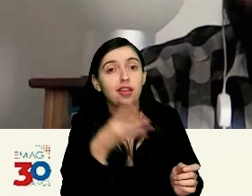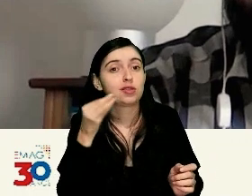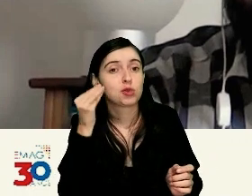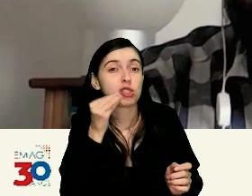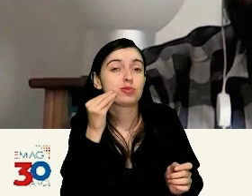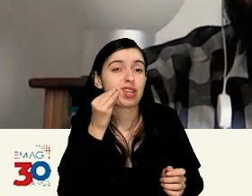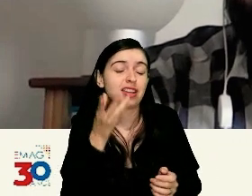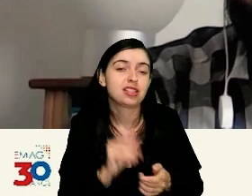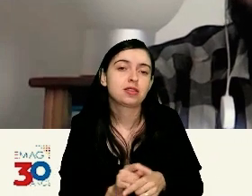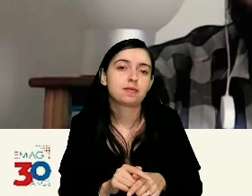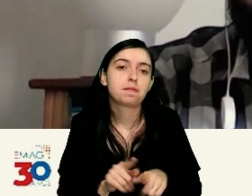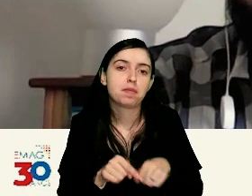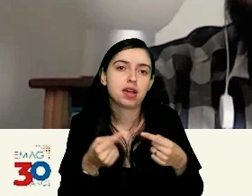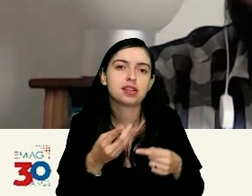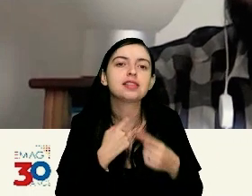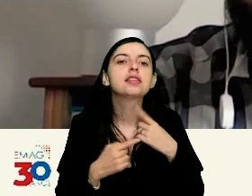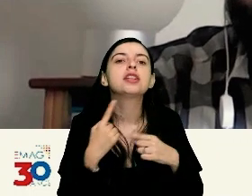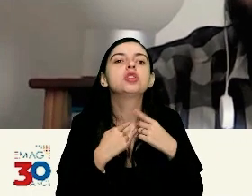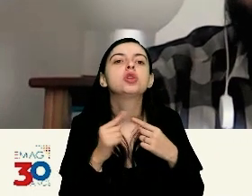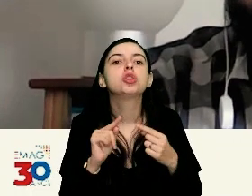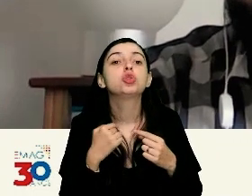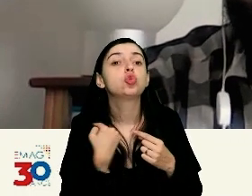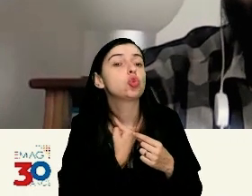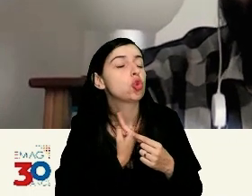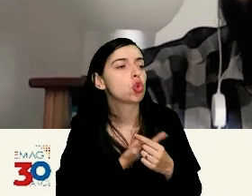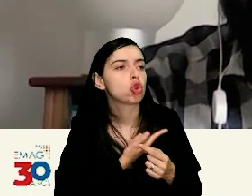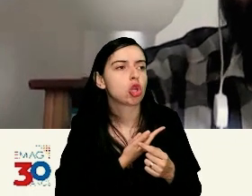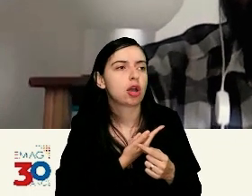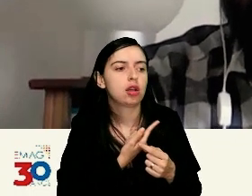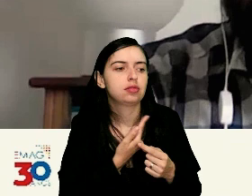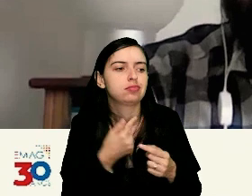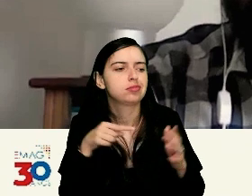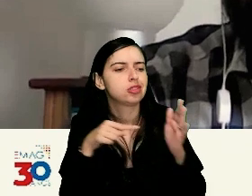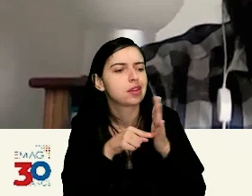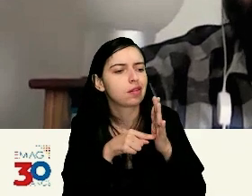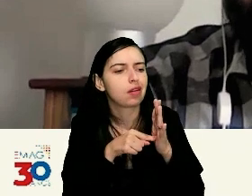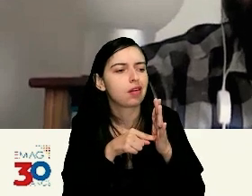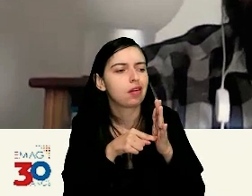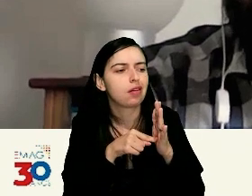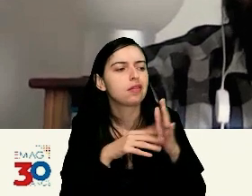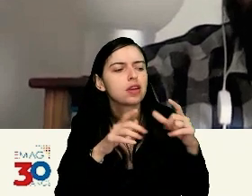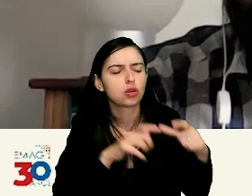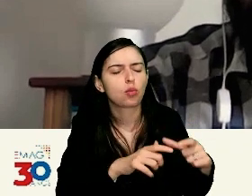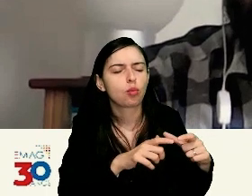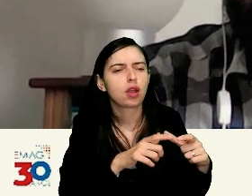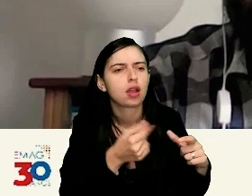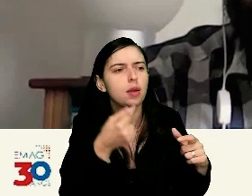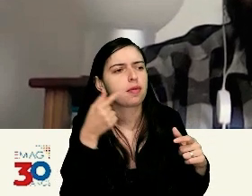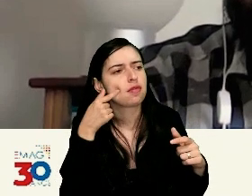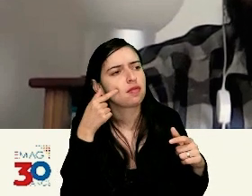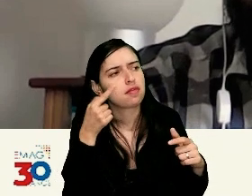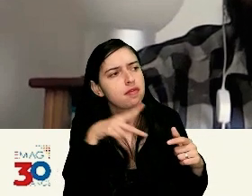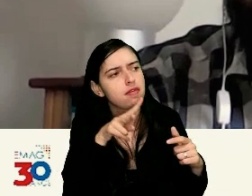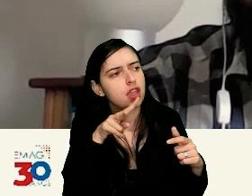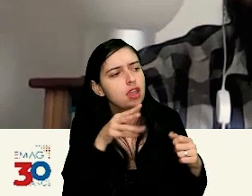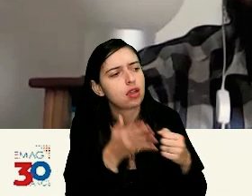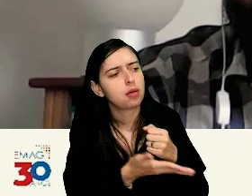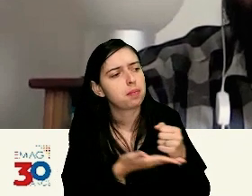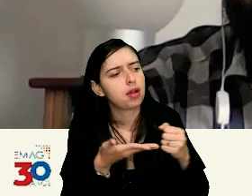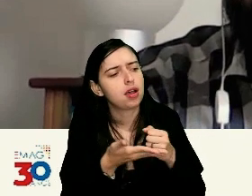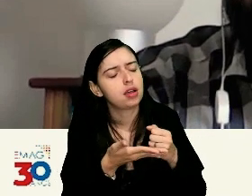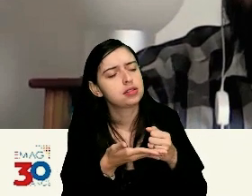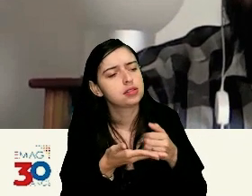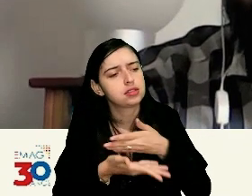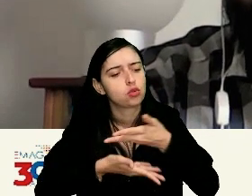para que a gente não tenha que chegar nesse lugar para se dar conta das coisas básicas da vida, que é o afeto, que é o